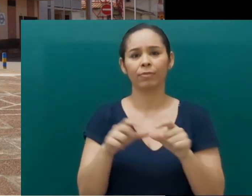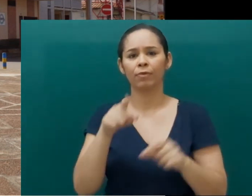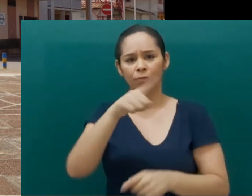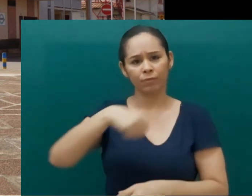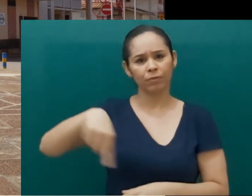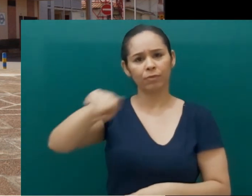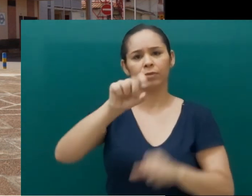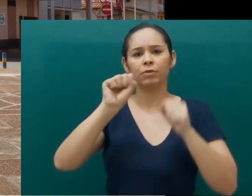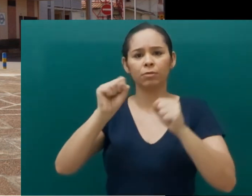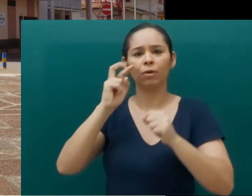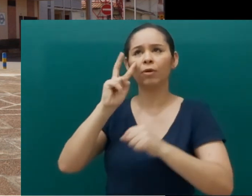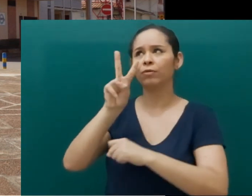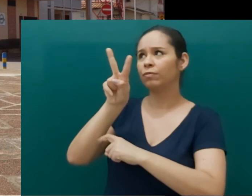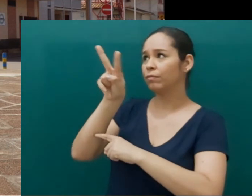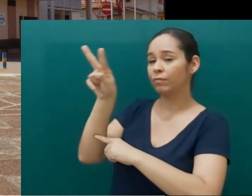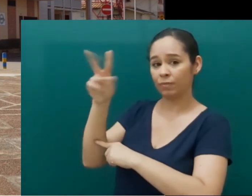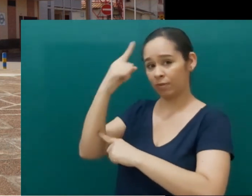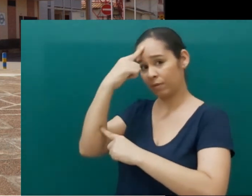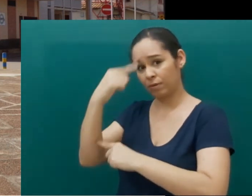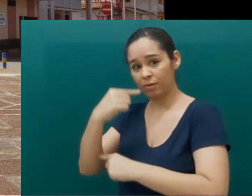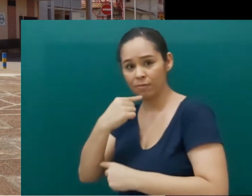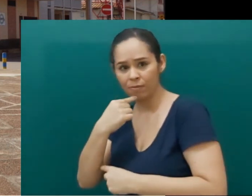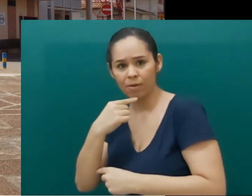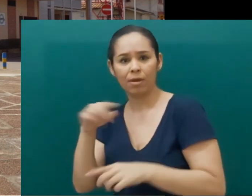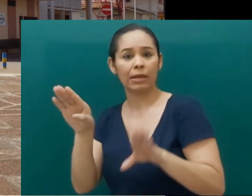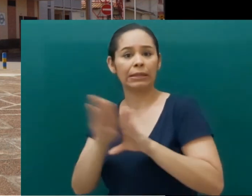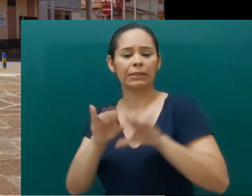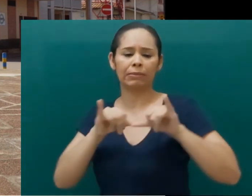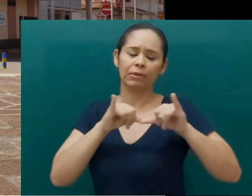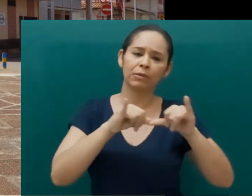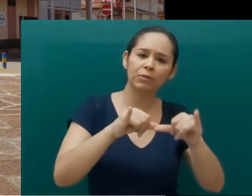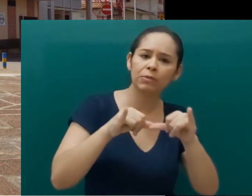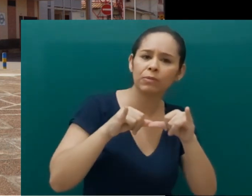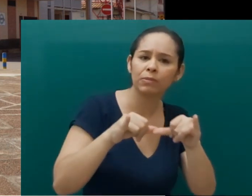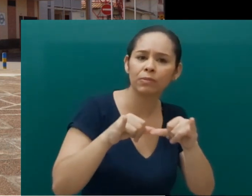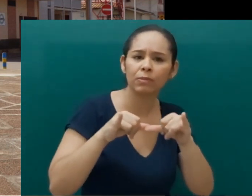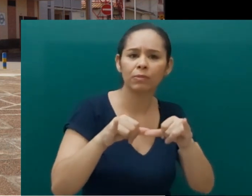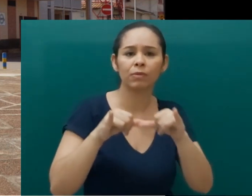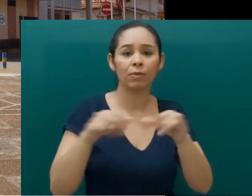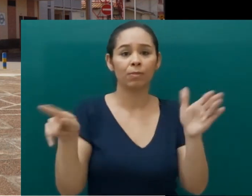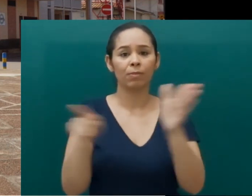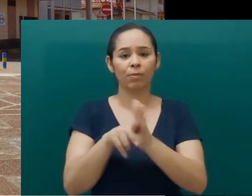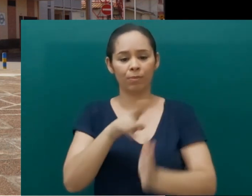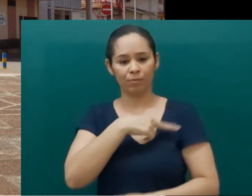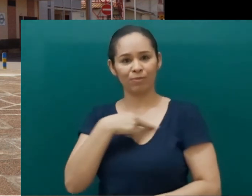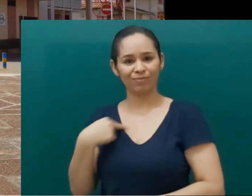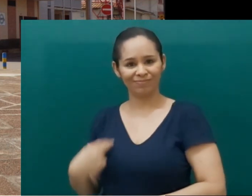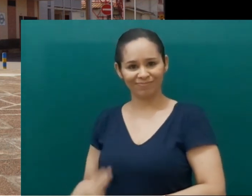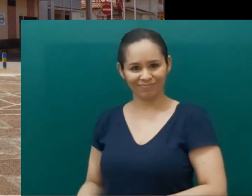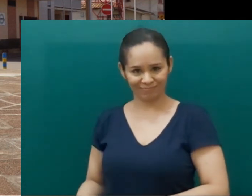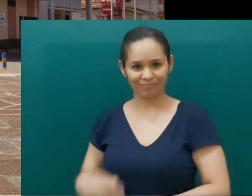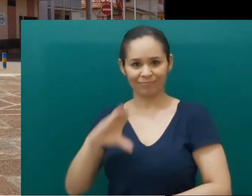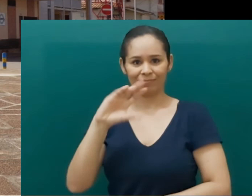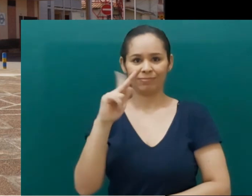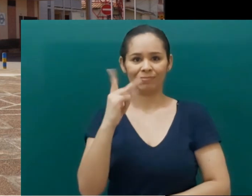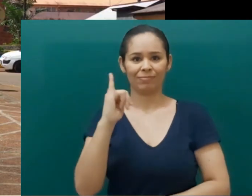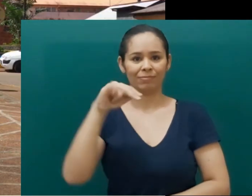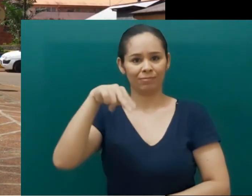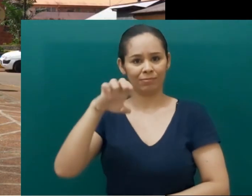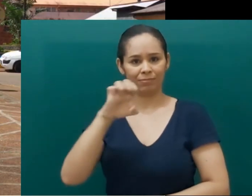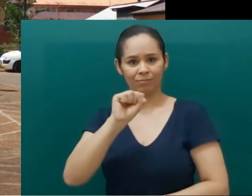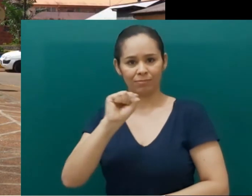Vocês podem ver um monumento ali. Ali atrás já tem os supermercados, né, dos chineses.